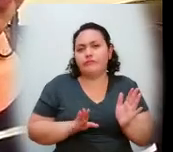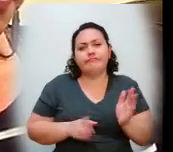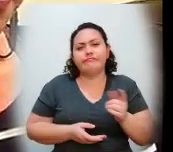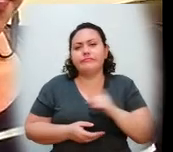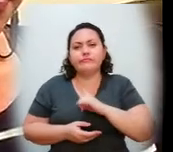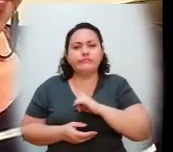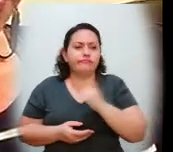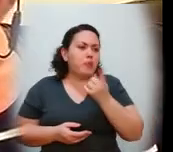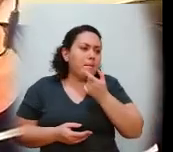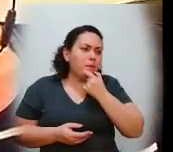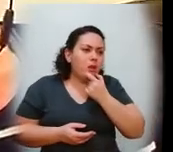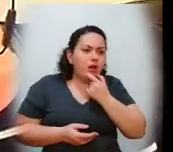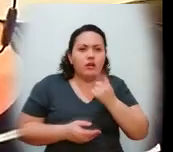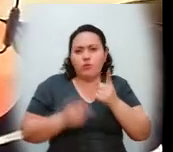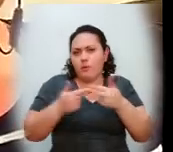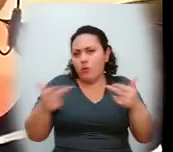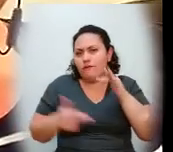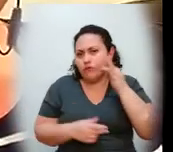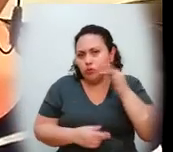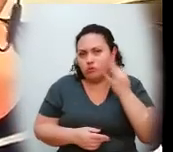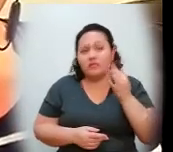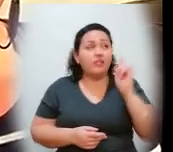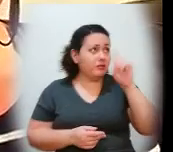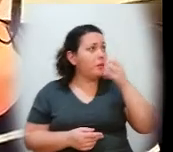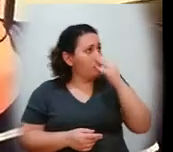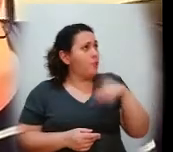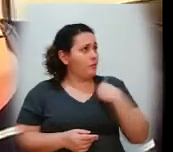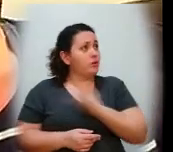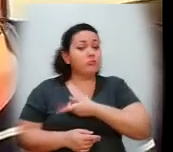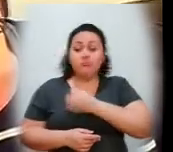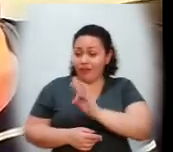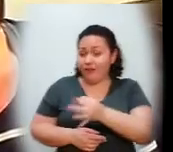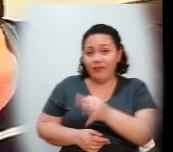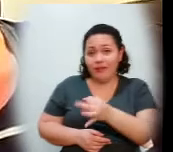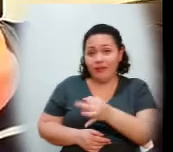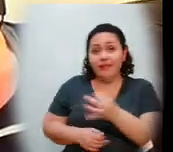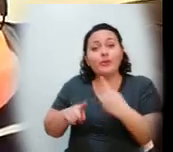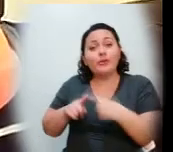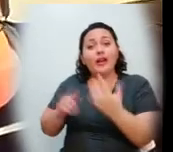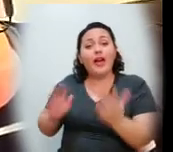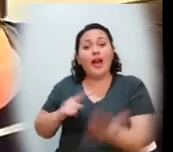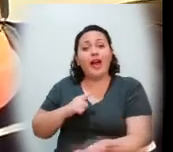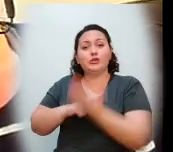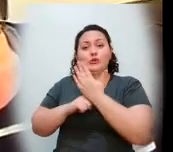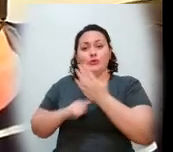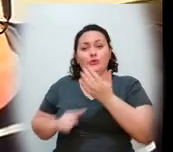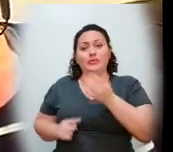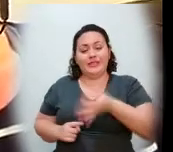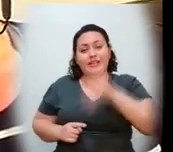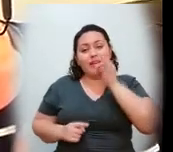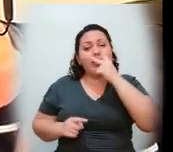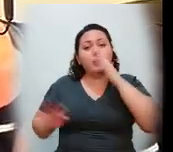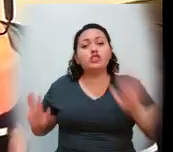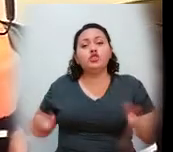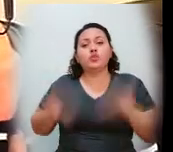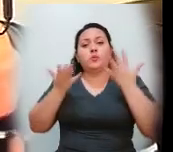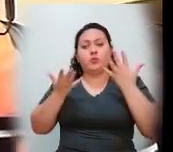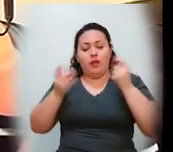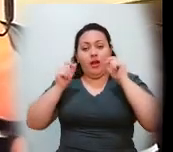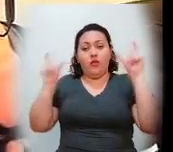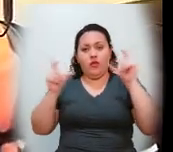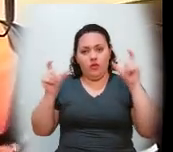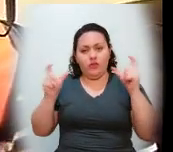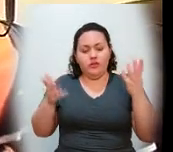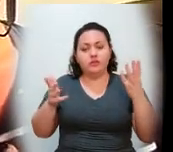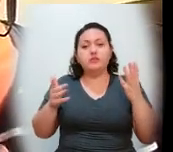alguma bolacha, Que é alguma bom pra fruta, alguma gente, coisa né, assim. Ana? O que a E gente. isso que já é um estimulante também, Uhum. né? Fazer